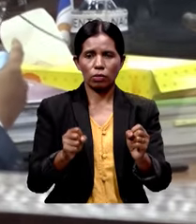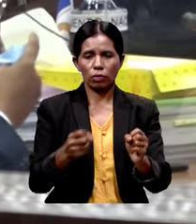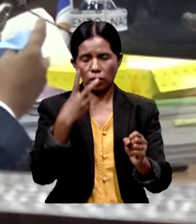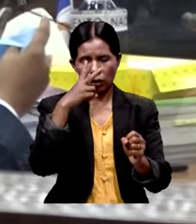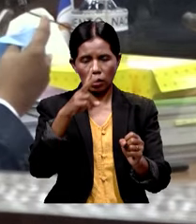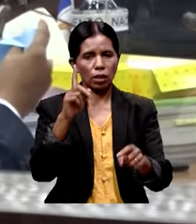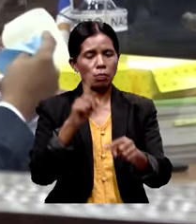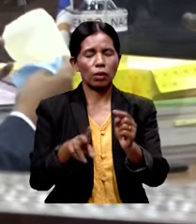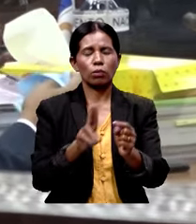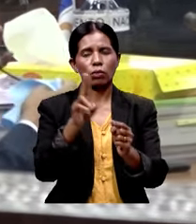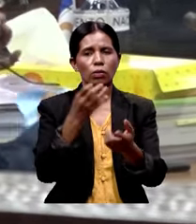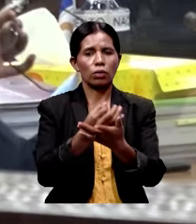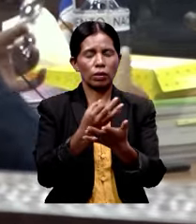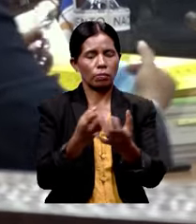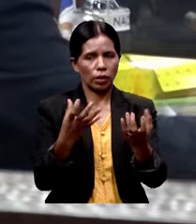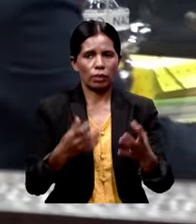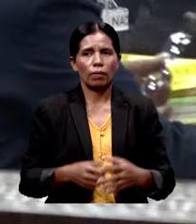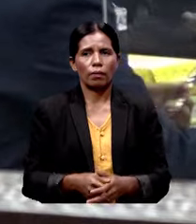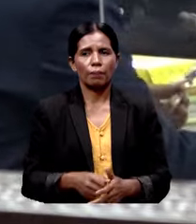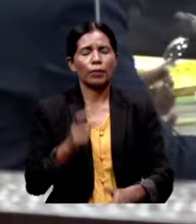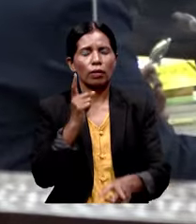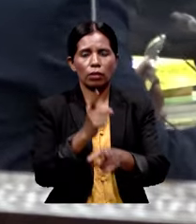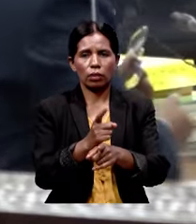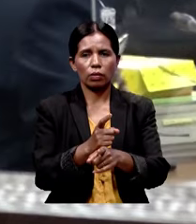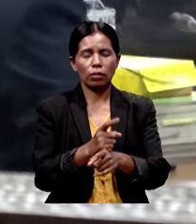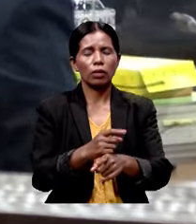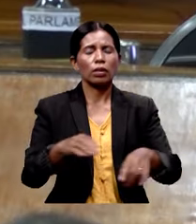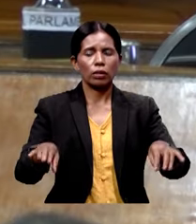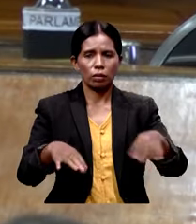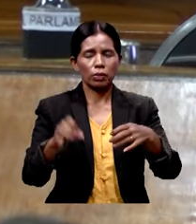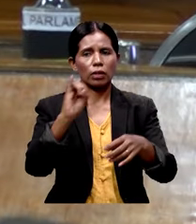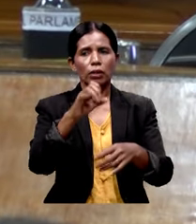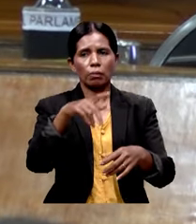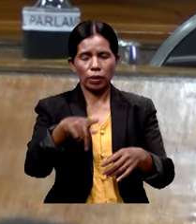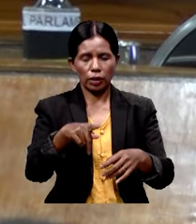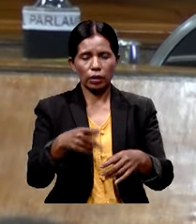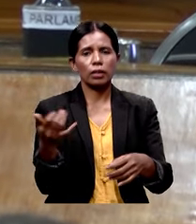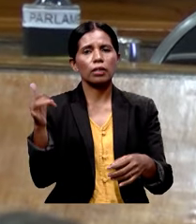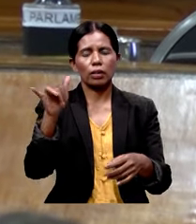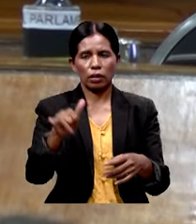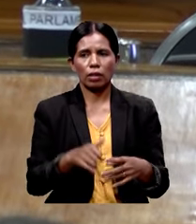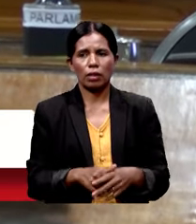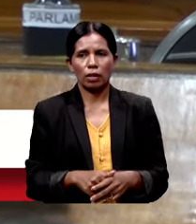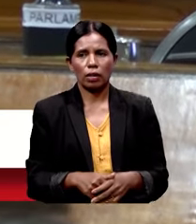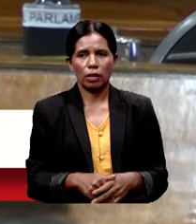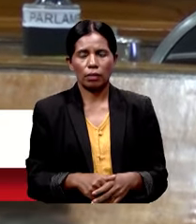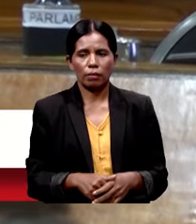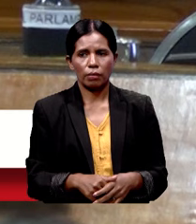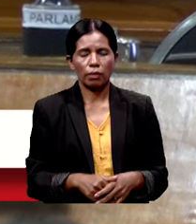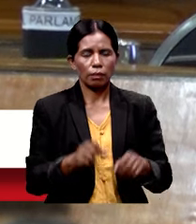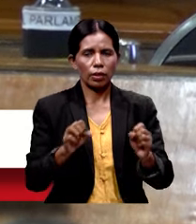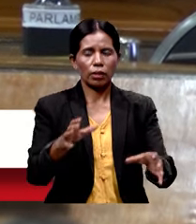gastos. Número de força de trabalho Nebe que lolos, ba volume de serviço e a IP Serni, Nebe mais razoável,